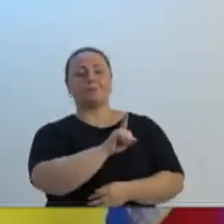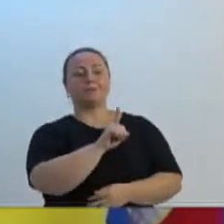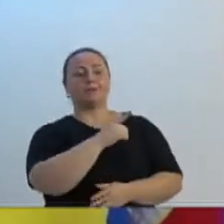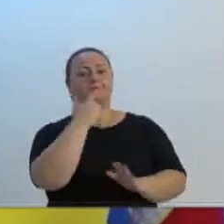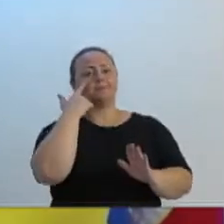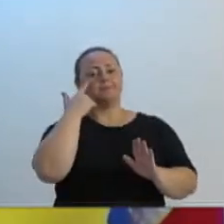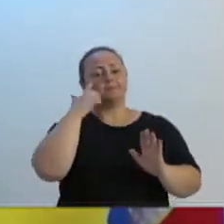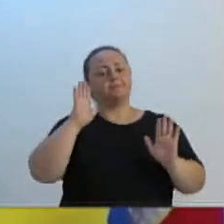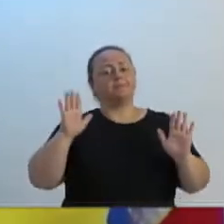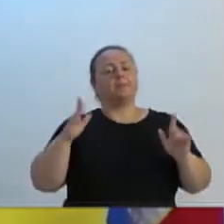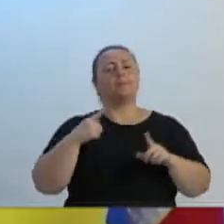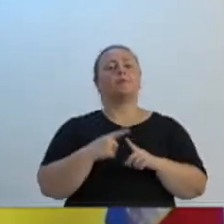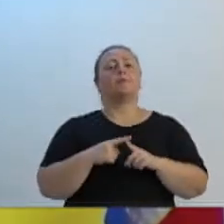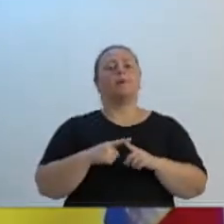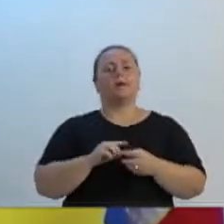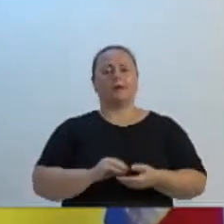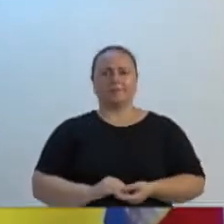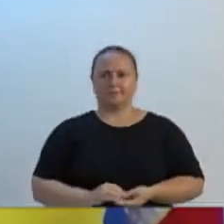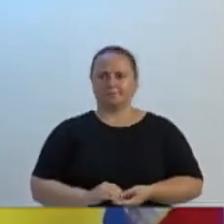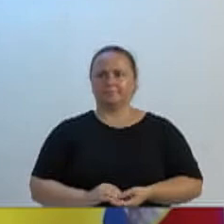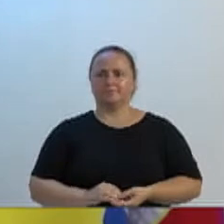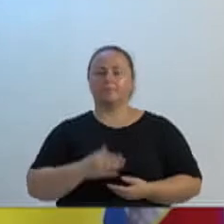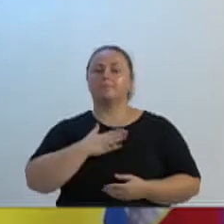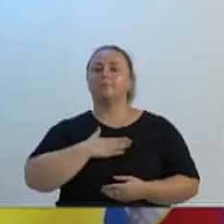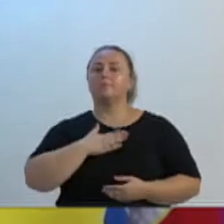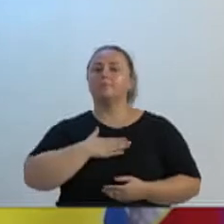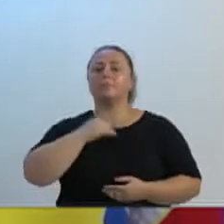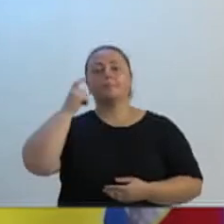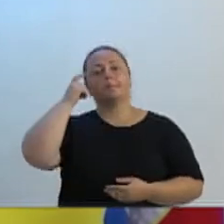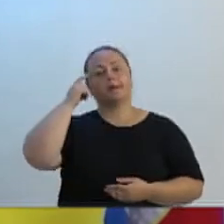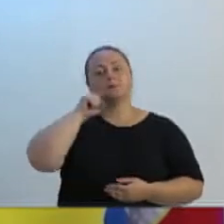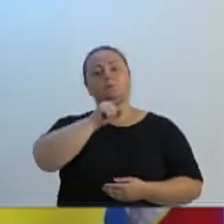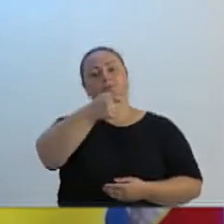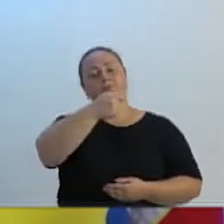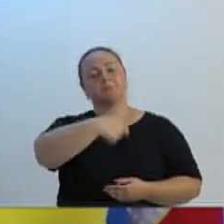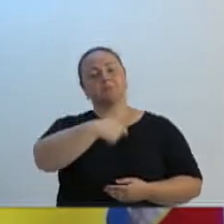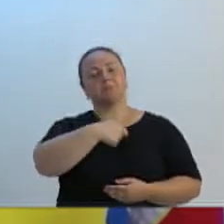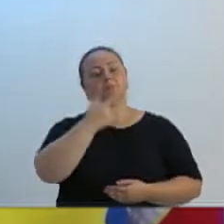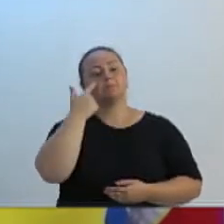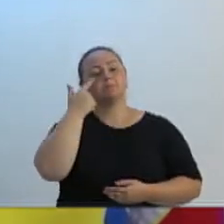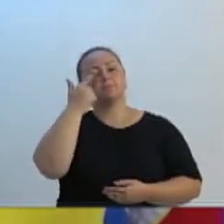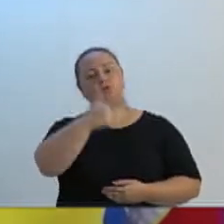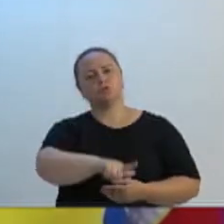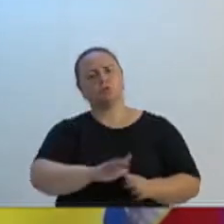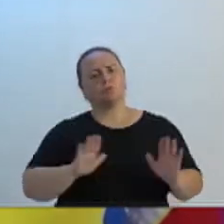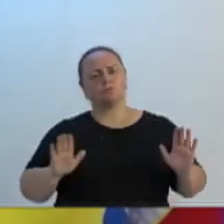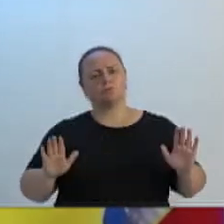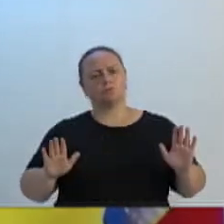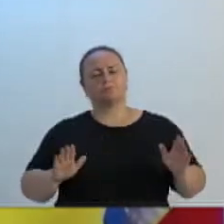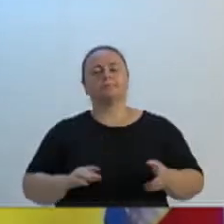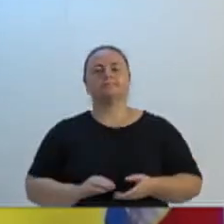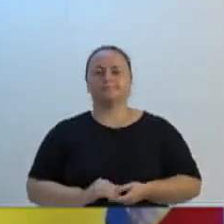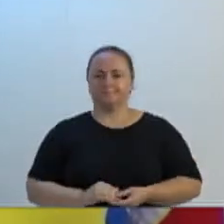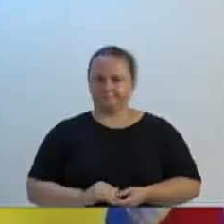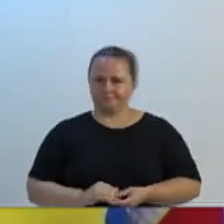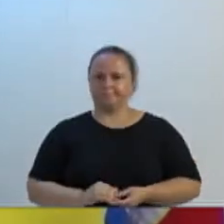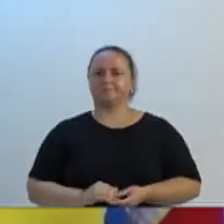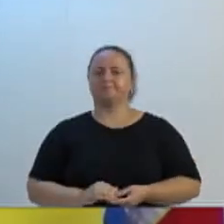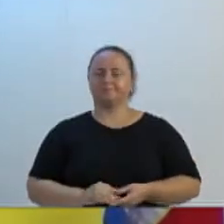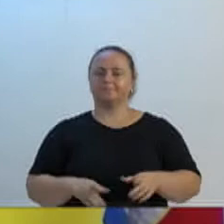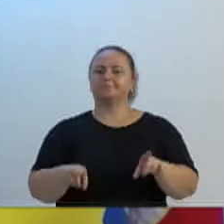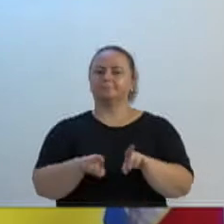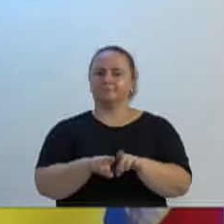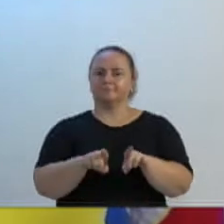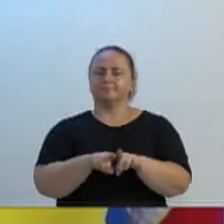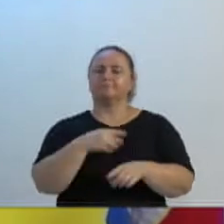haver essa condição meu pensamento quanto a isso eu tive também gol inclusive com a presença do nosso